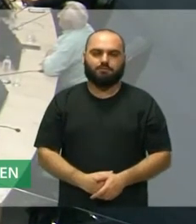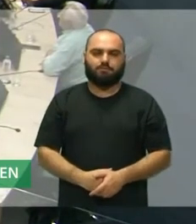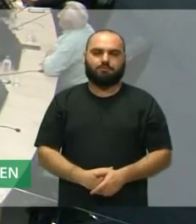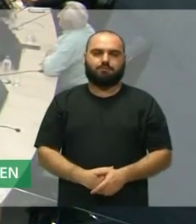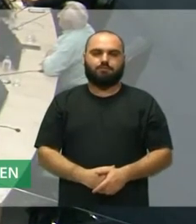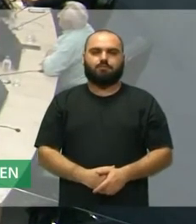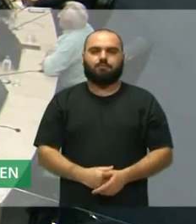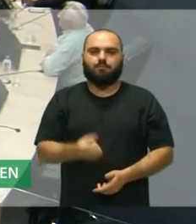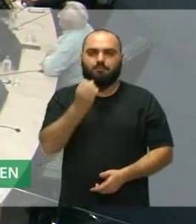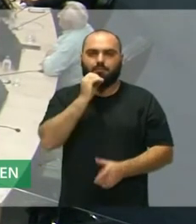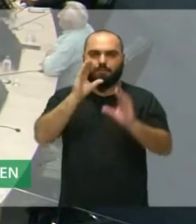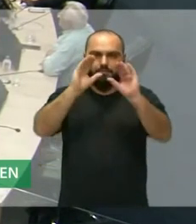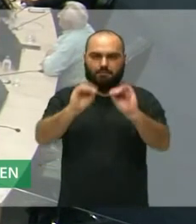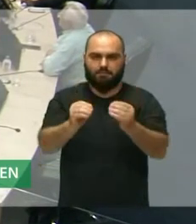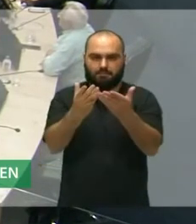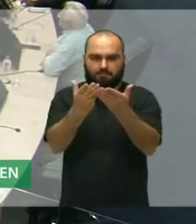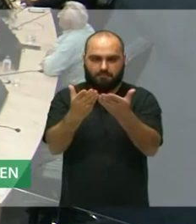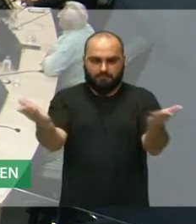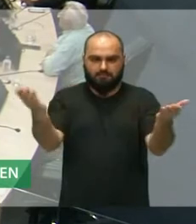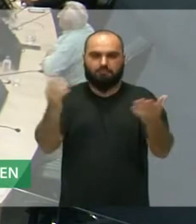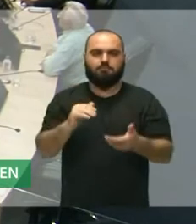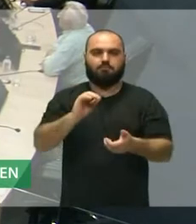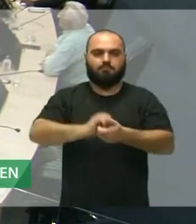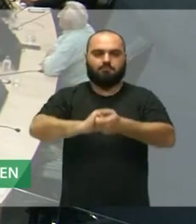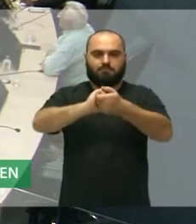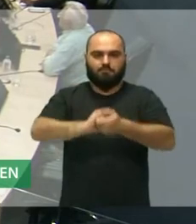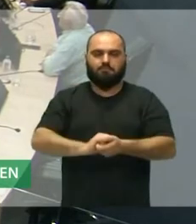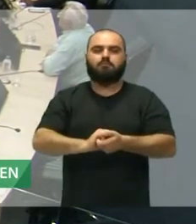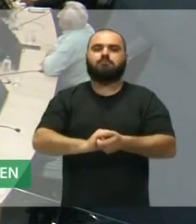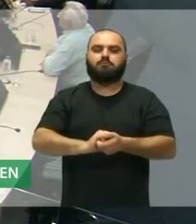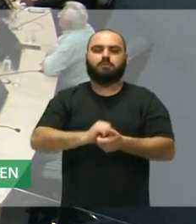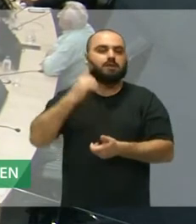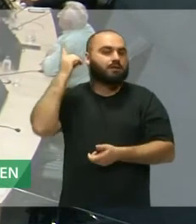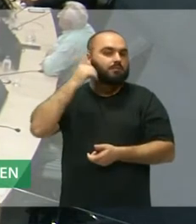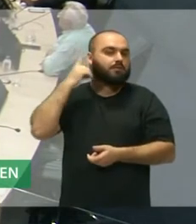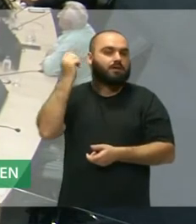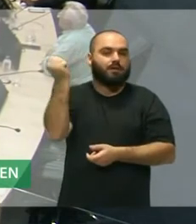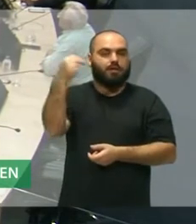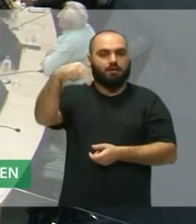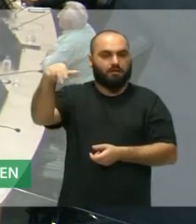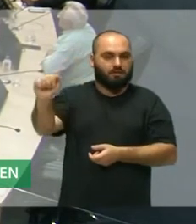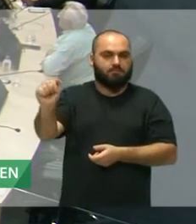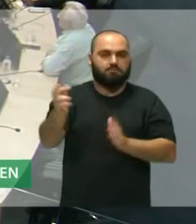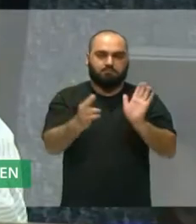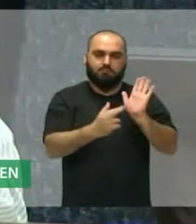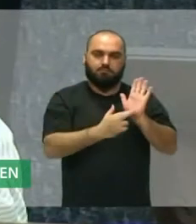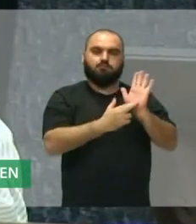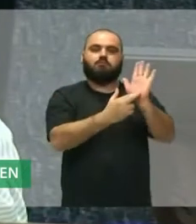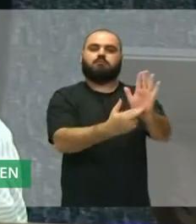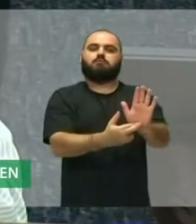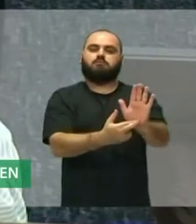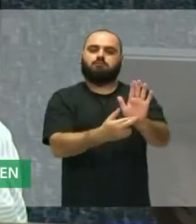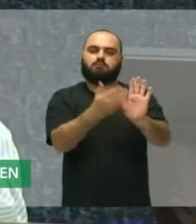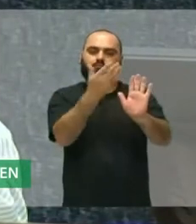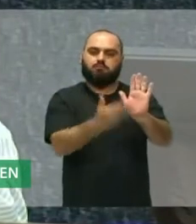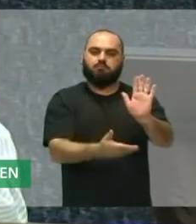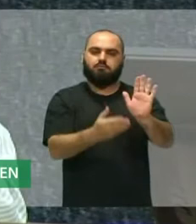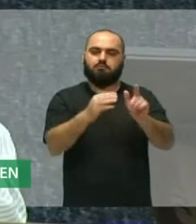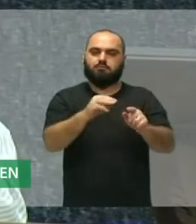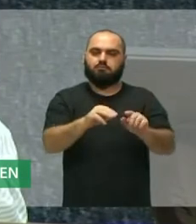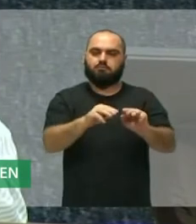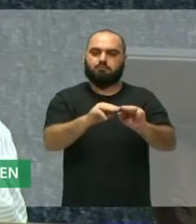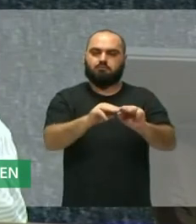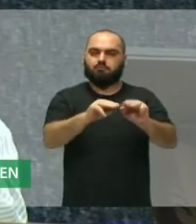Boa noite a todos. Cumprimento a deputada Ana. Em nome dela, cumprimento aos demais, a mesa de